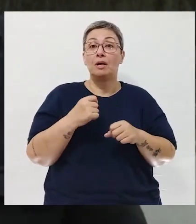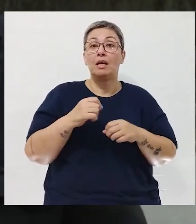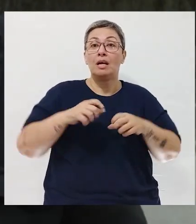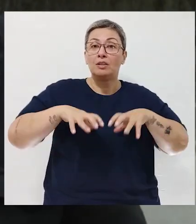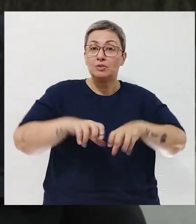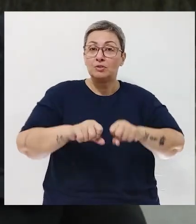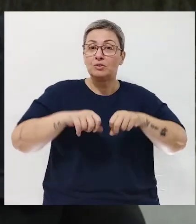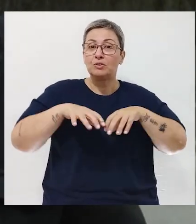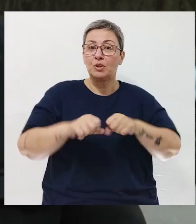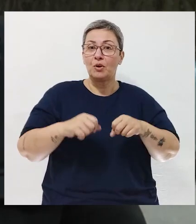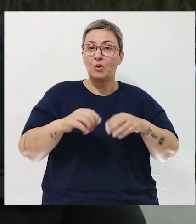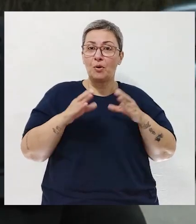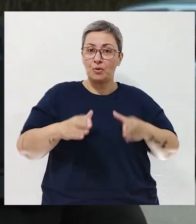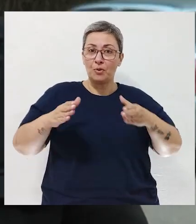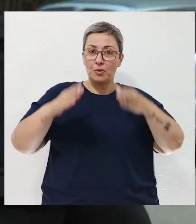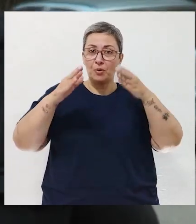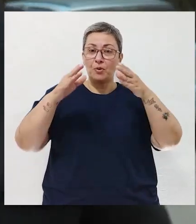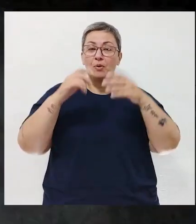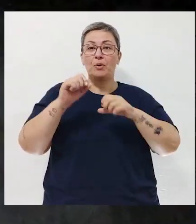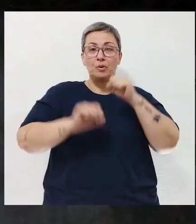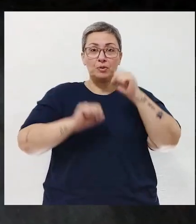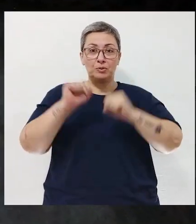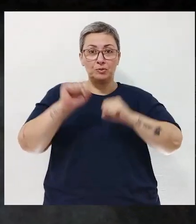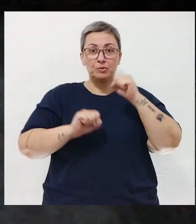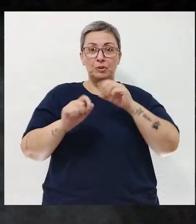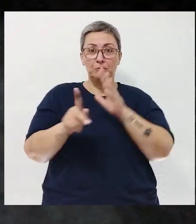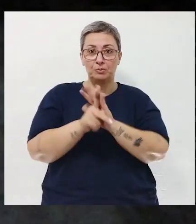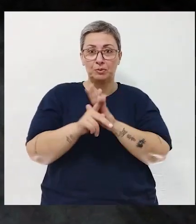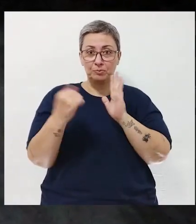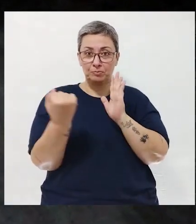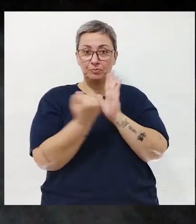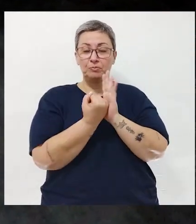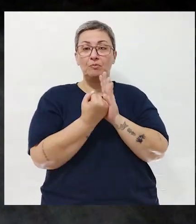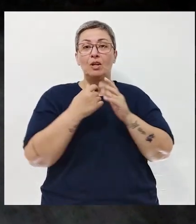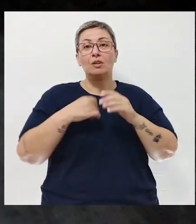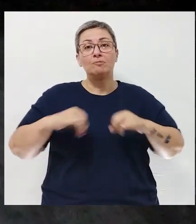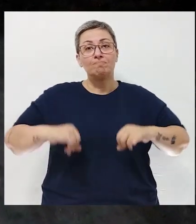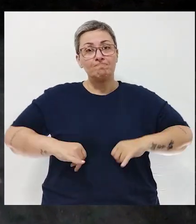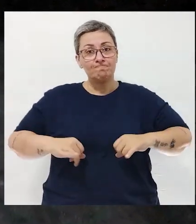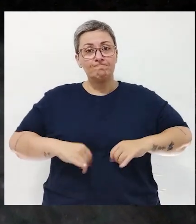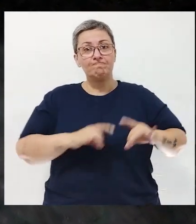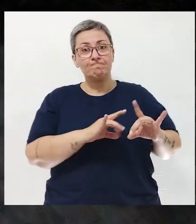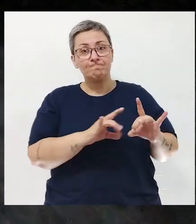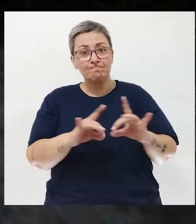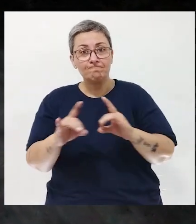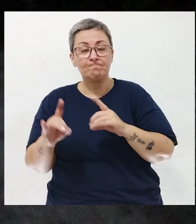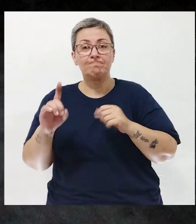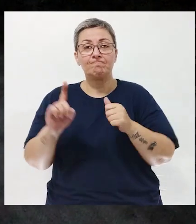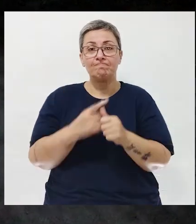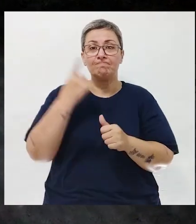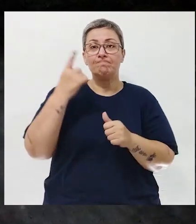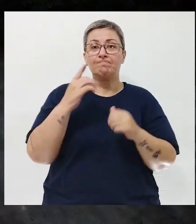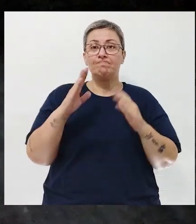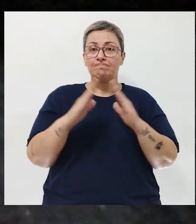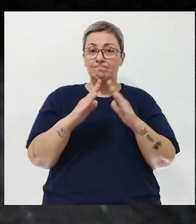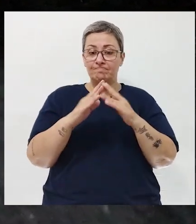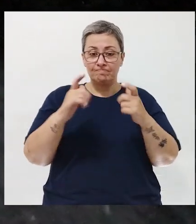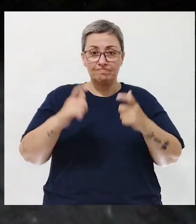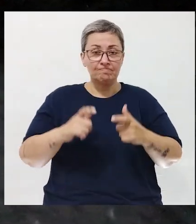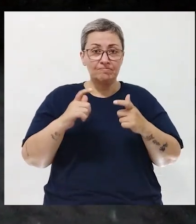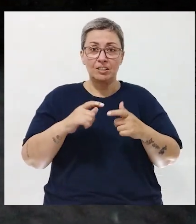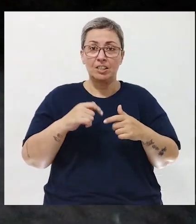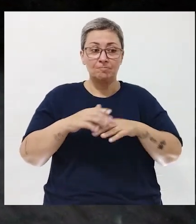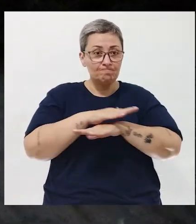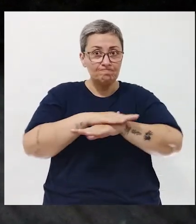do processo de industrialização da cidade. O sofrimento cotidiano dos primeiros moradores era notório. Não